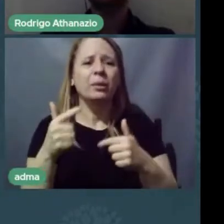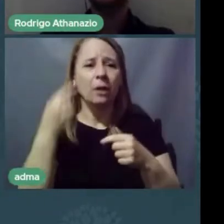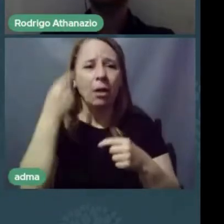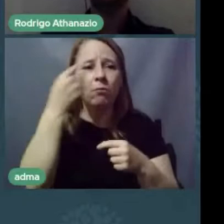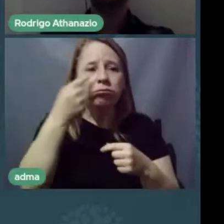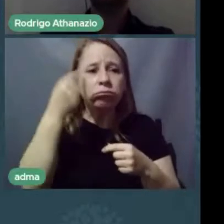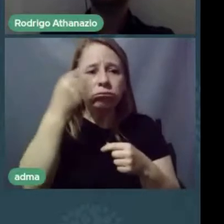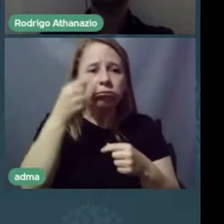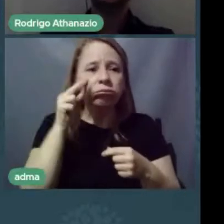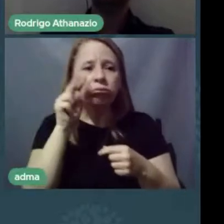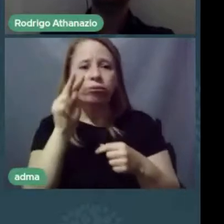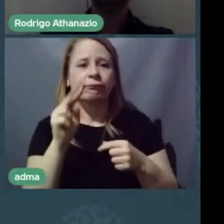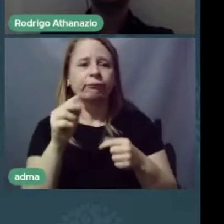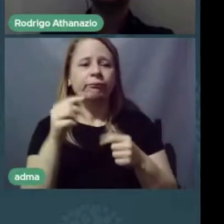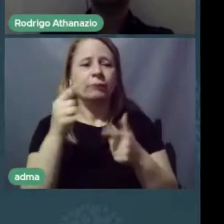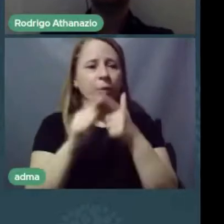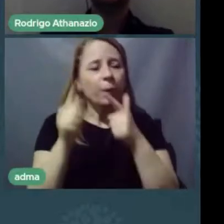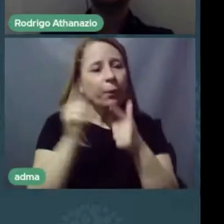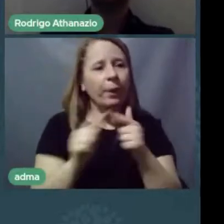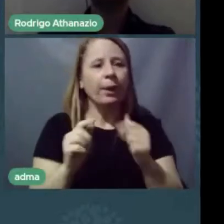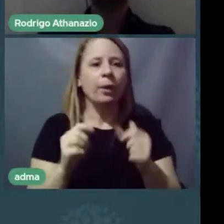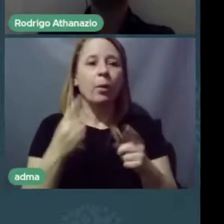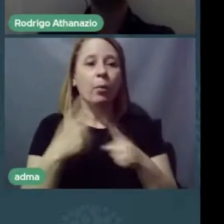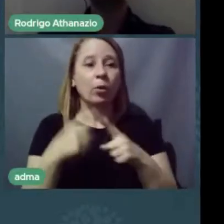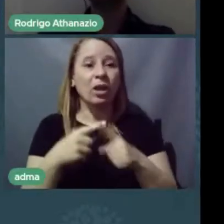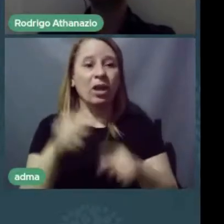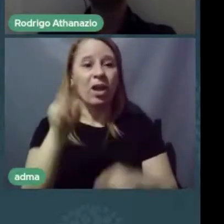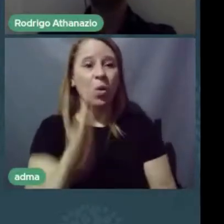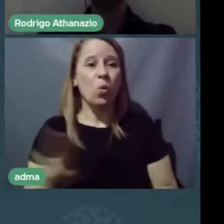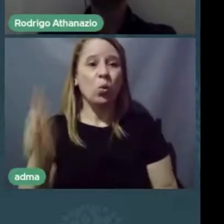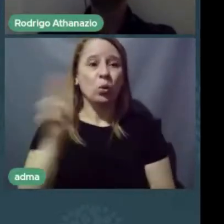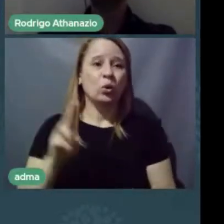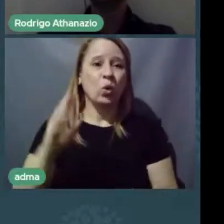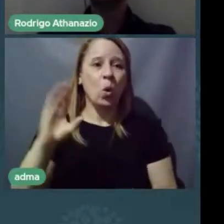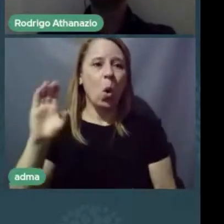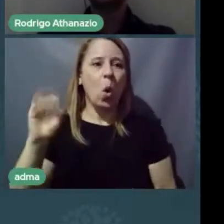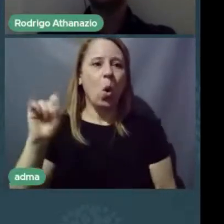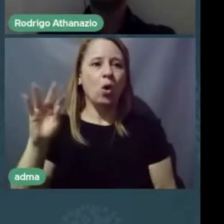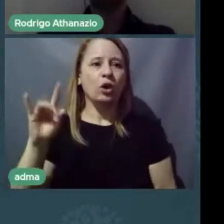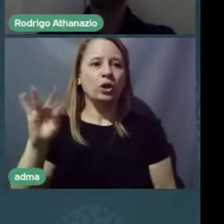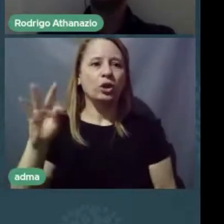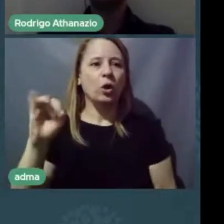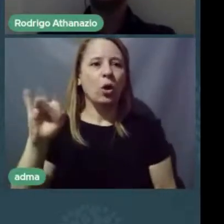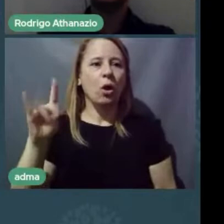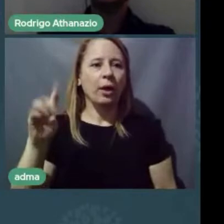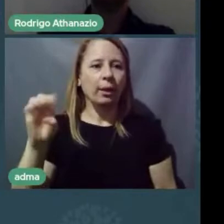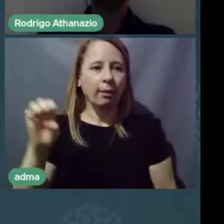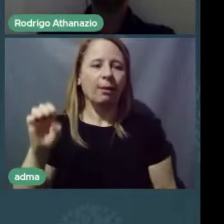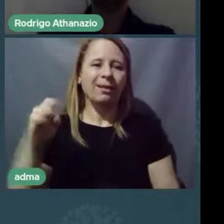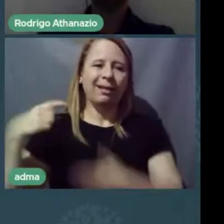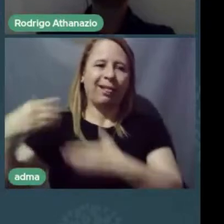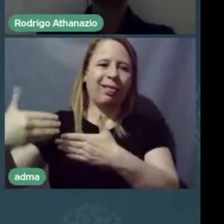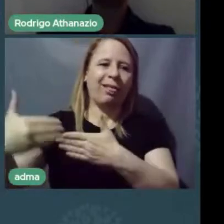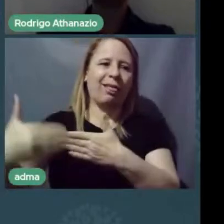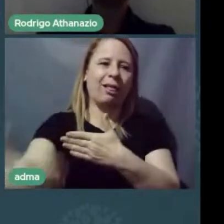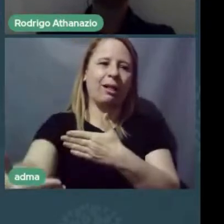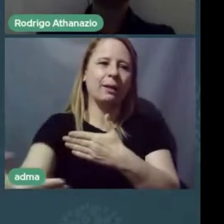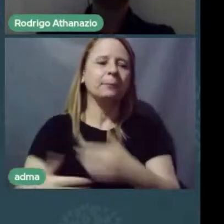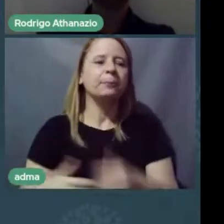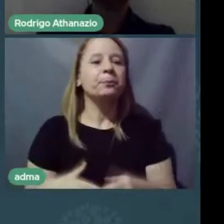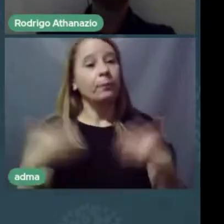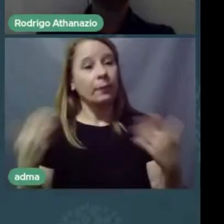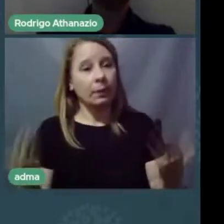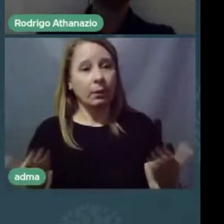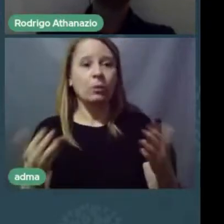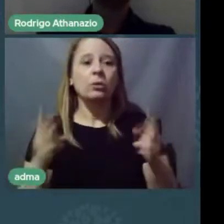aos corticoides orais quando usado ao longos períodos. O que mais que a gente precisa lembrar no manejo da asma? Então, sempre